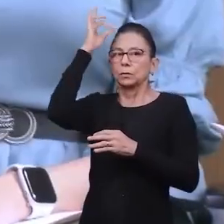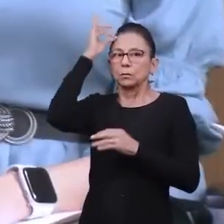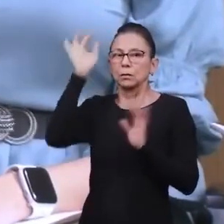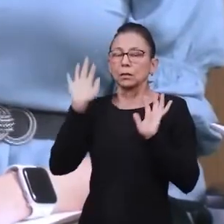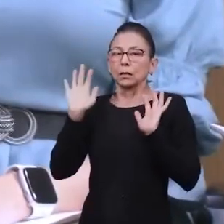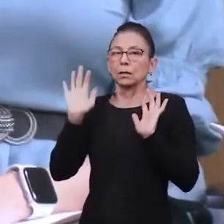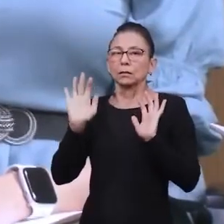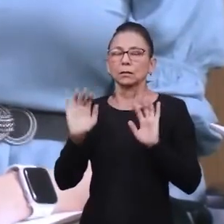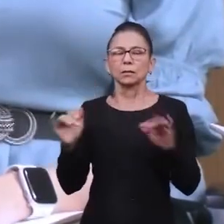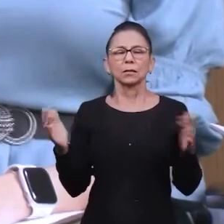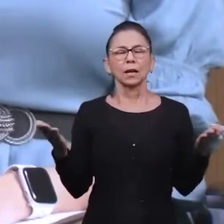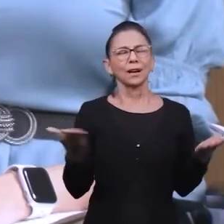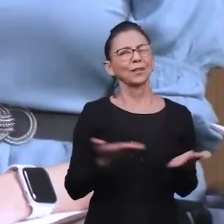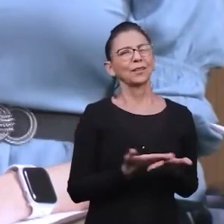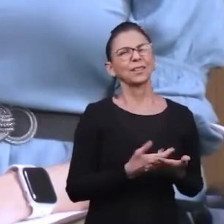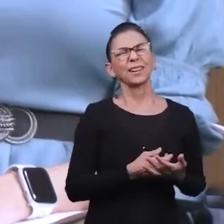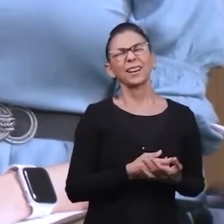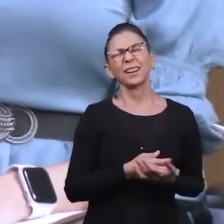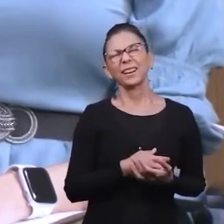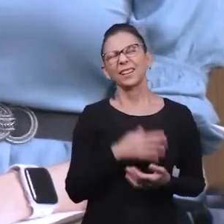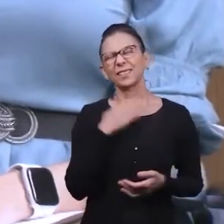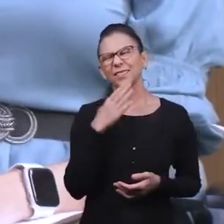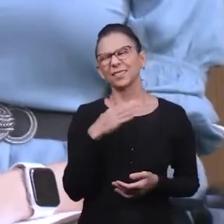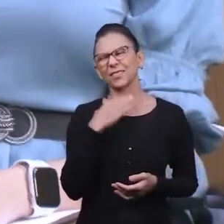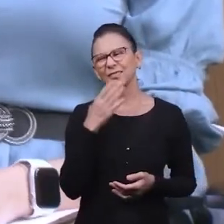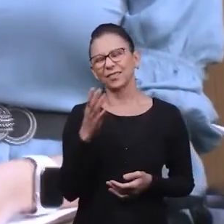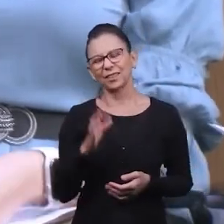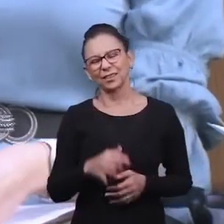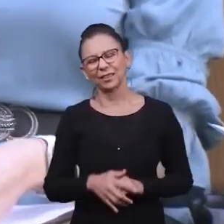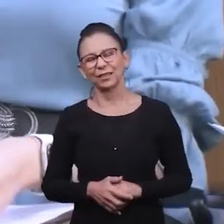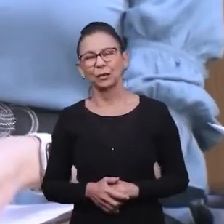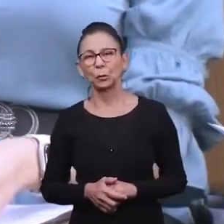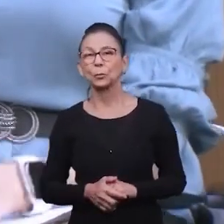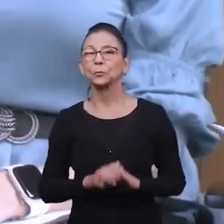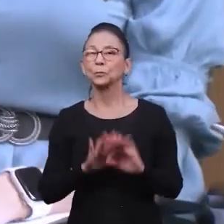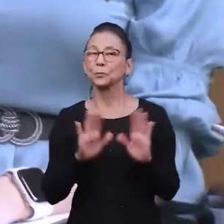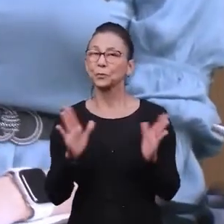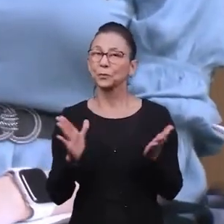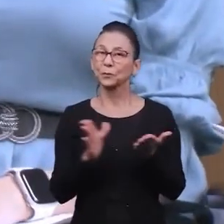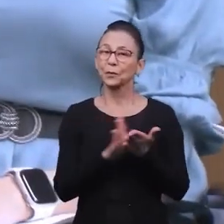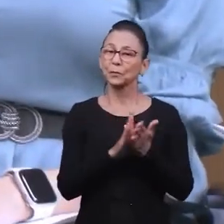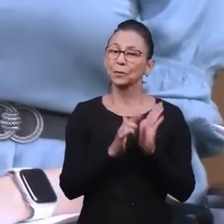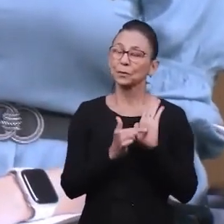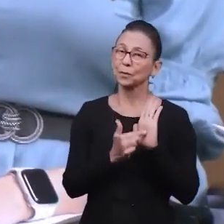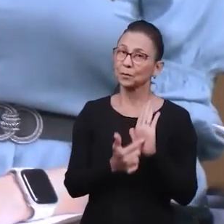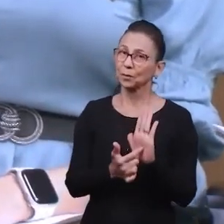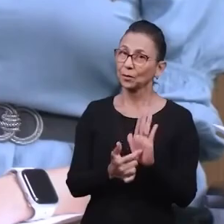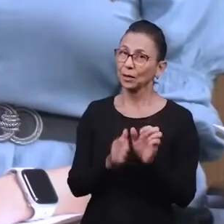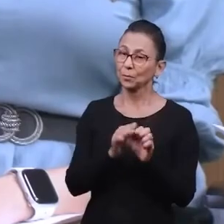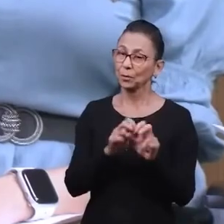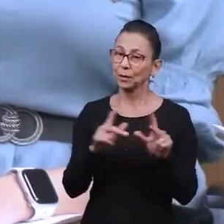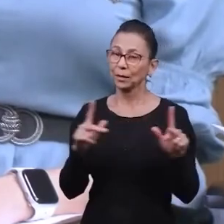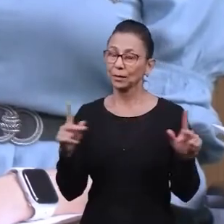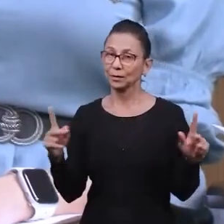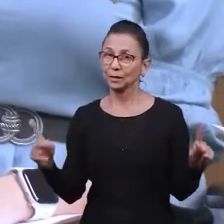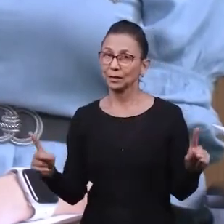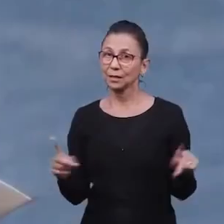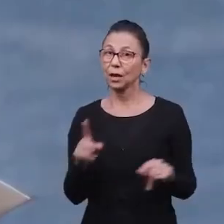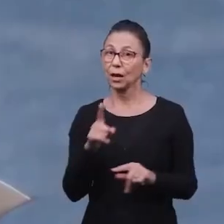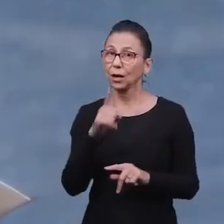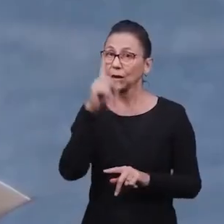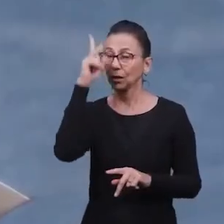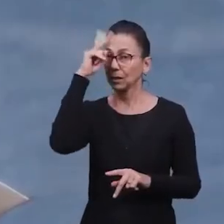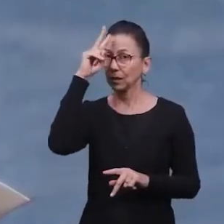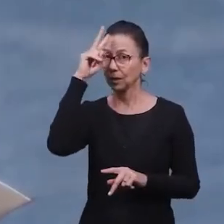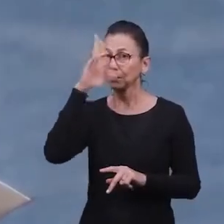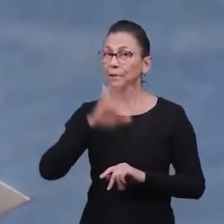simples. Como não? Isso foi naquele tempo. Não. Por isso que o texto fala assim, lembra-te de onde caíste, lá em Apocalipse,